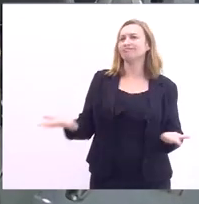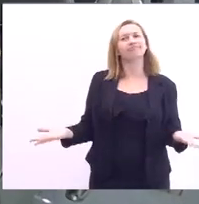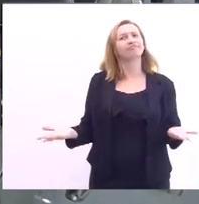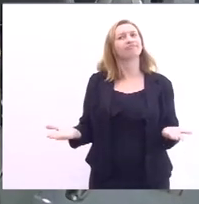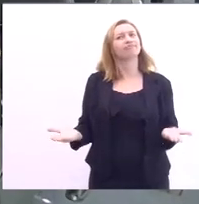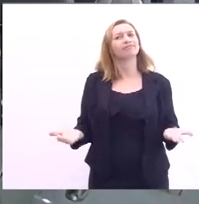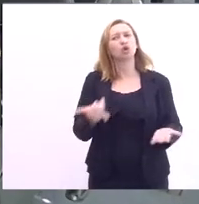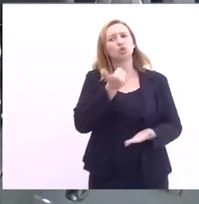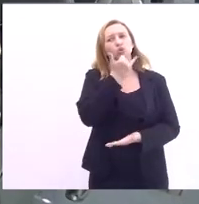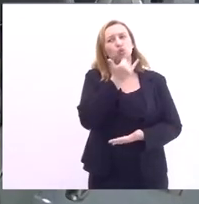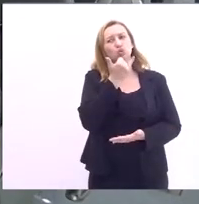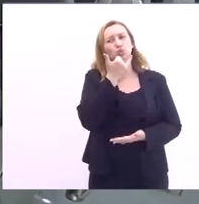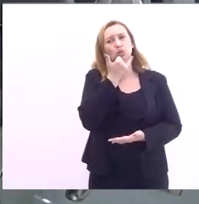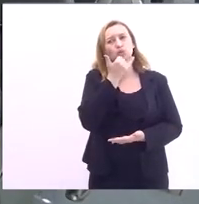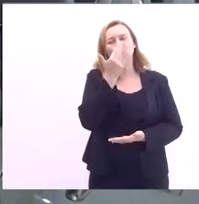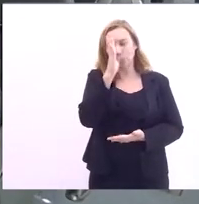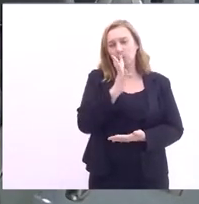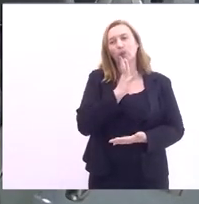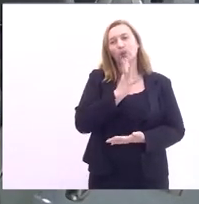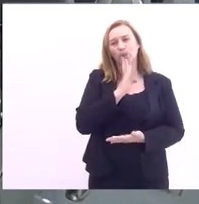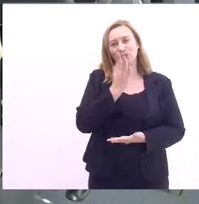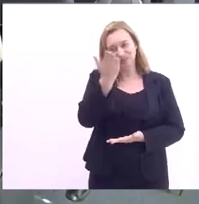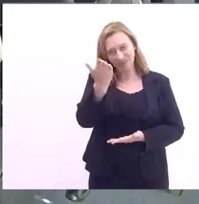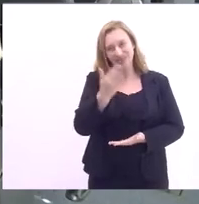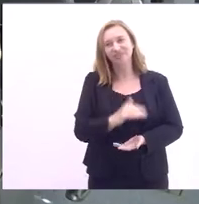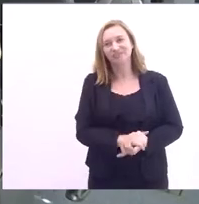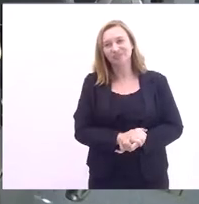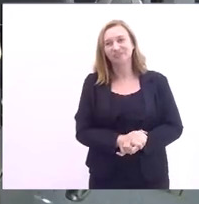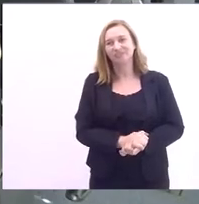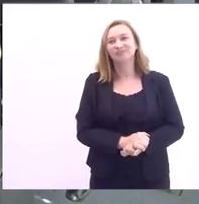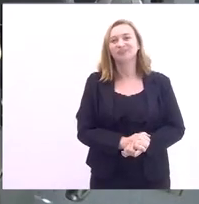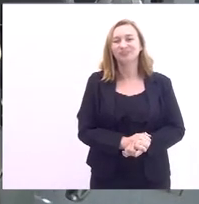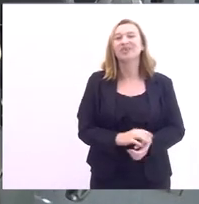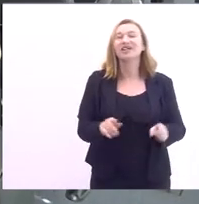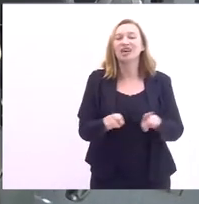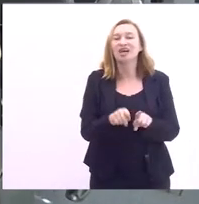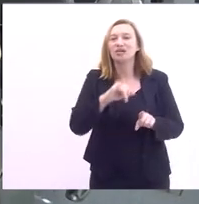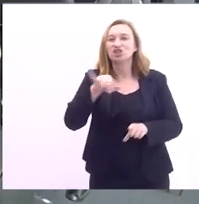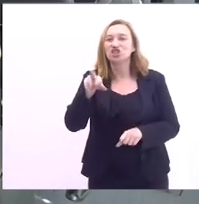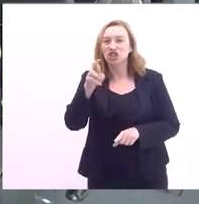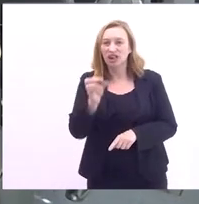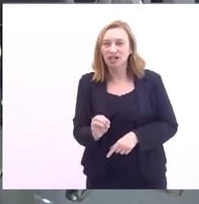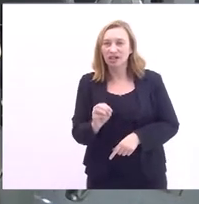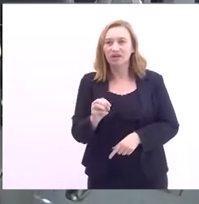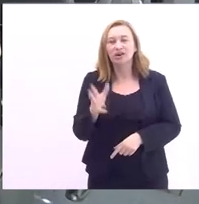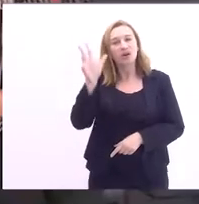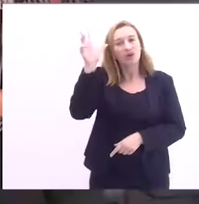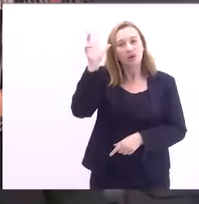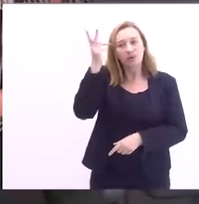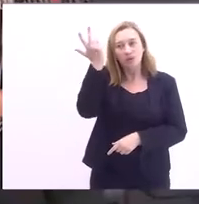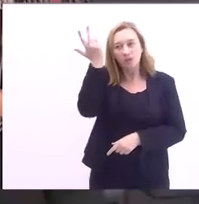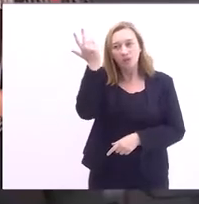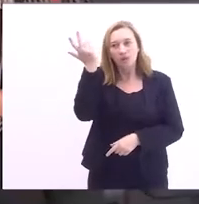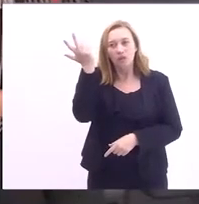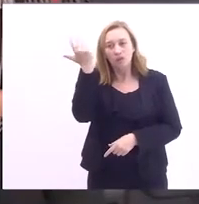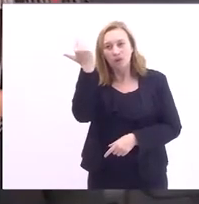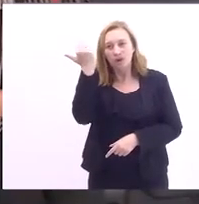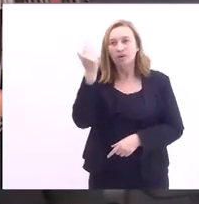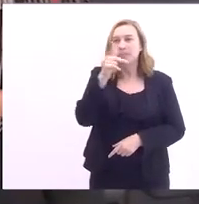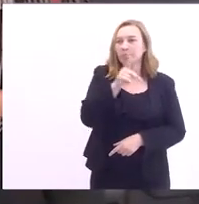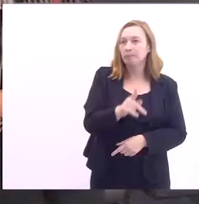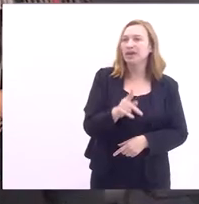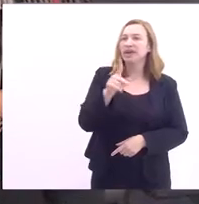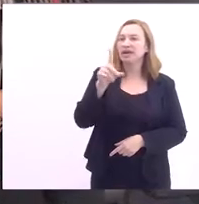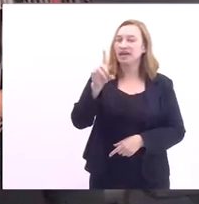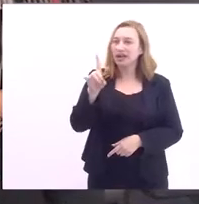Niterói, Fabiano, desculpe, claro que eu conheço, eu sei. E também Jairo Coelho, do PDT, obrigado, Jairo. E mandar